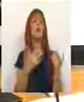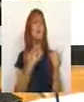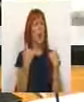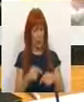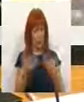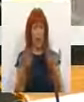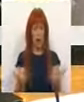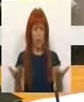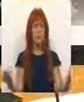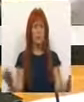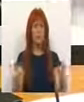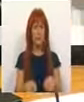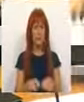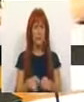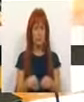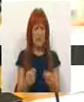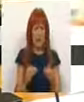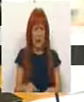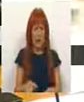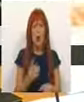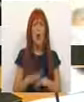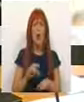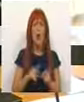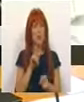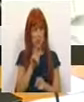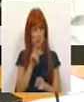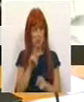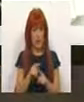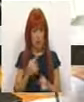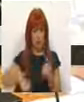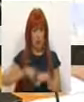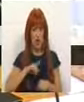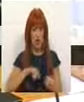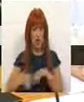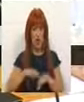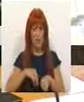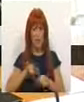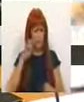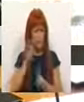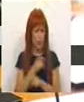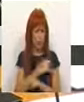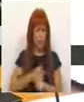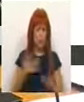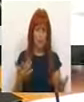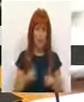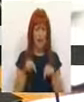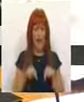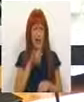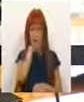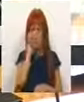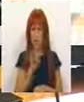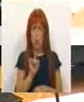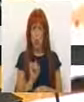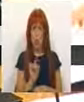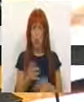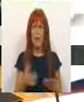tutela desta matéria. Por isso, cabe a nós, deputados, fazer a fiscalização. E há aqui uma questão